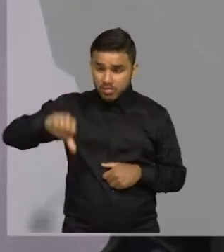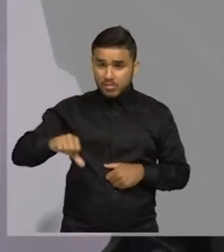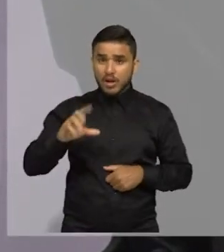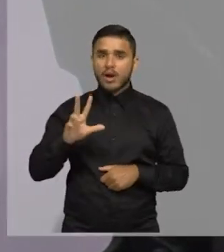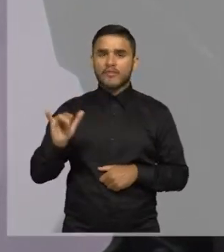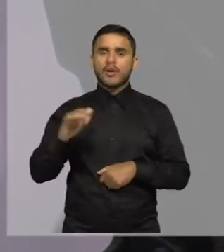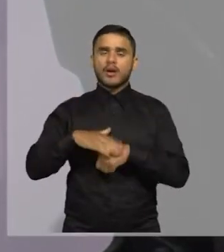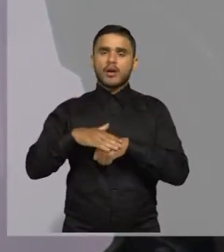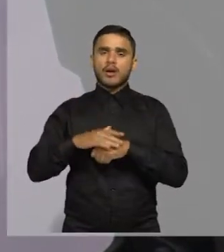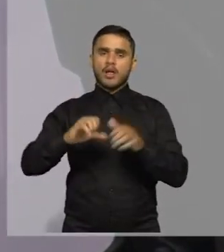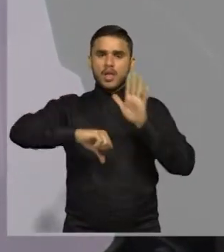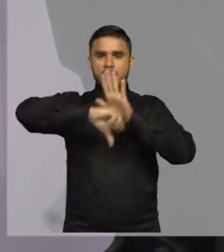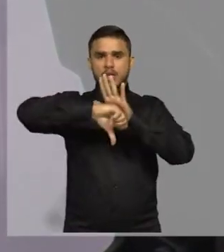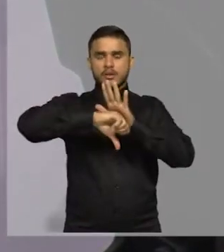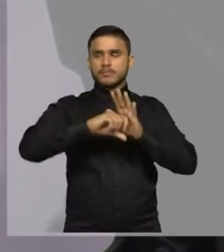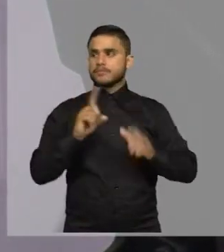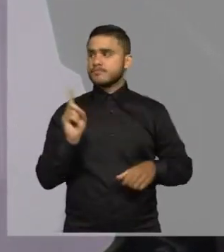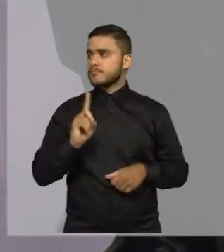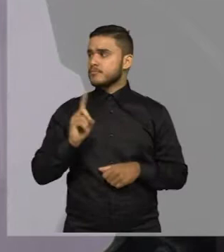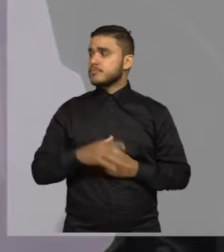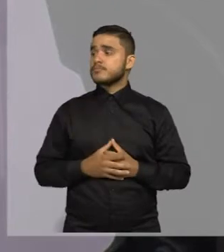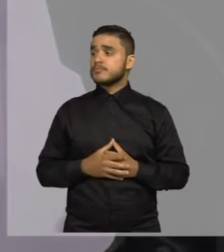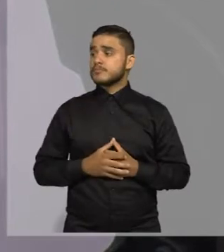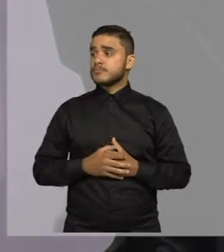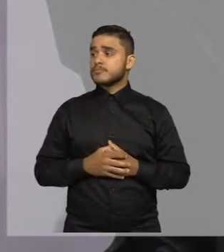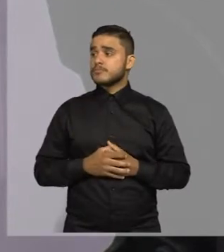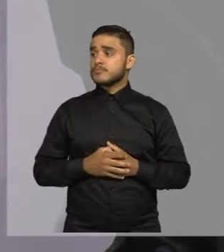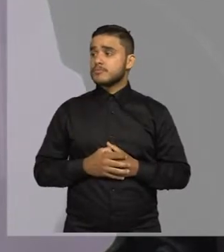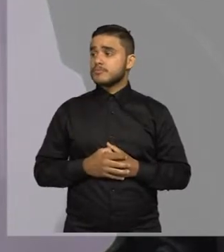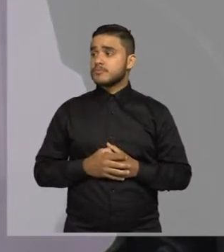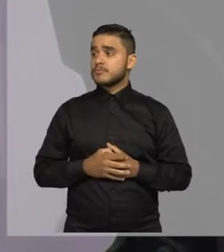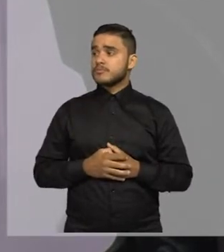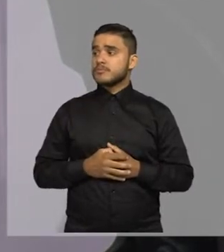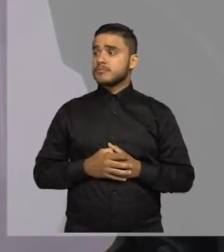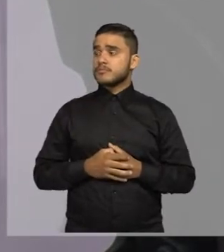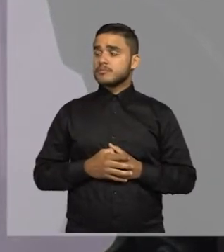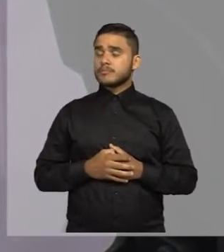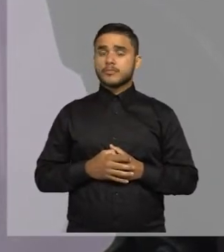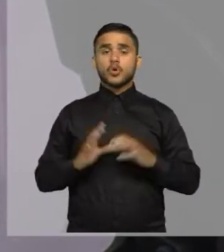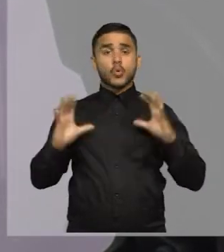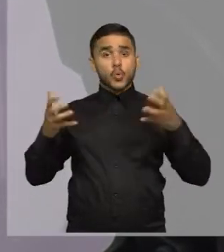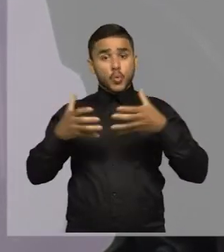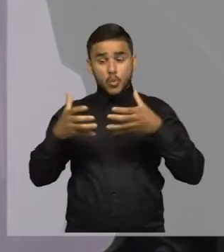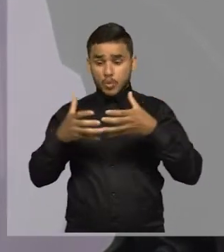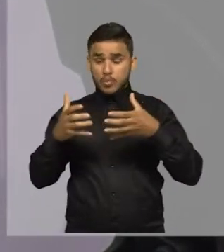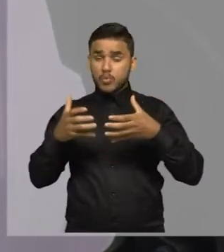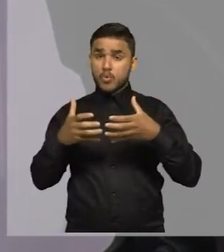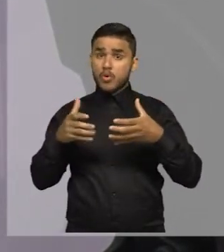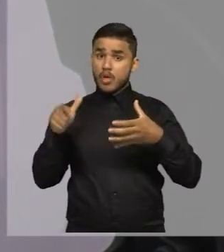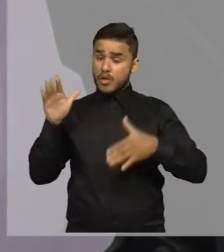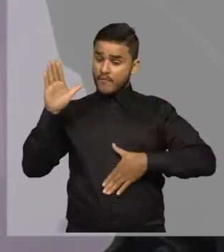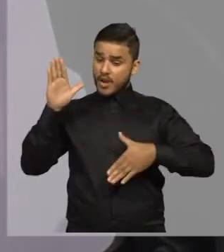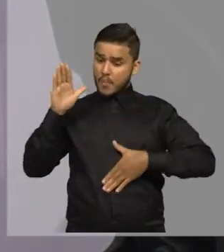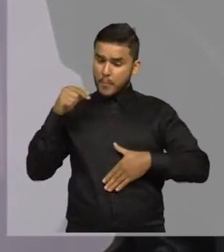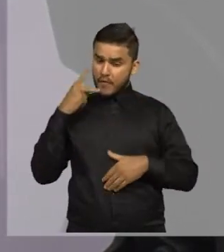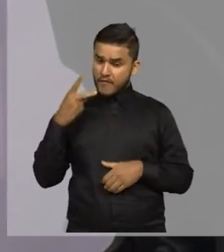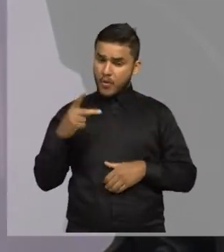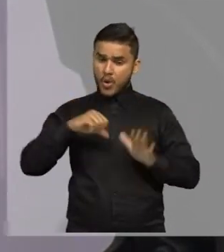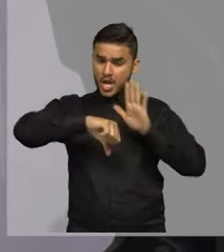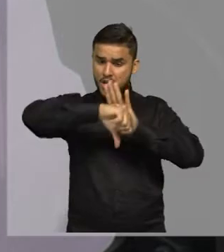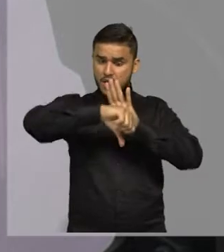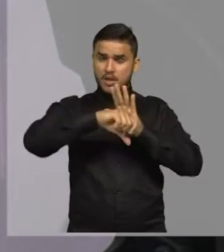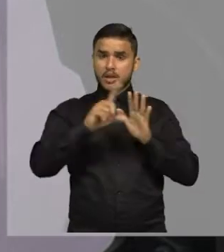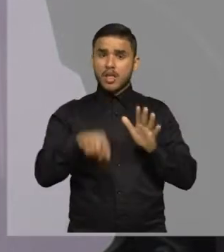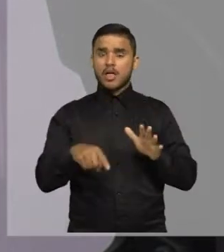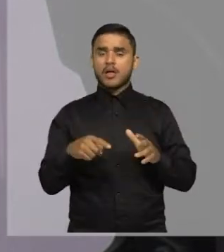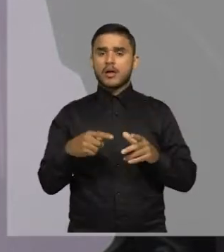que levam ao crime. Eu acho o que a gente vê é que o que leva ao crime, que essa desigualdade leva à